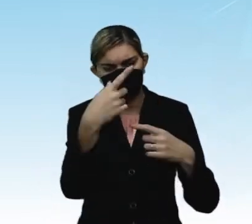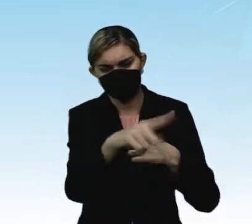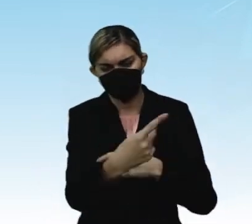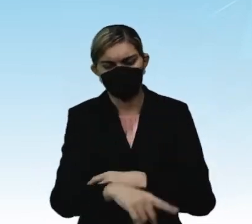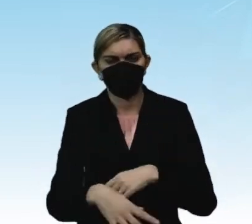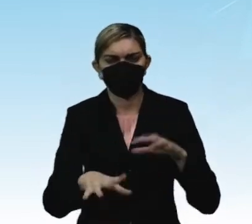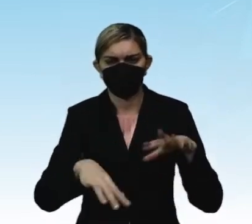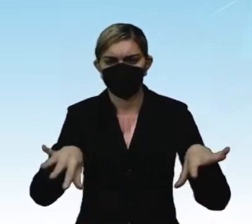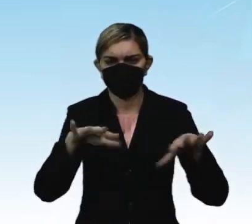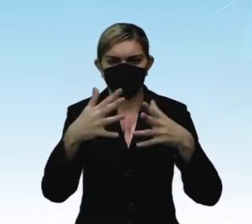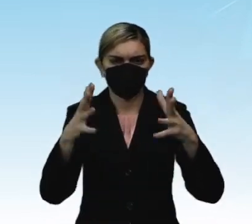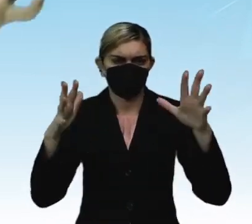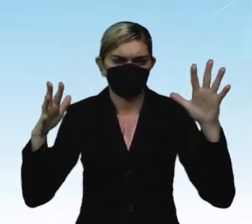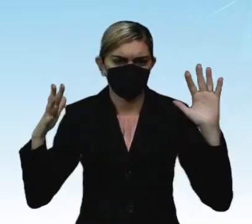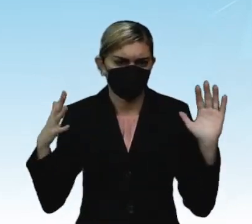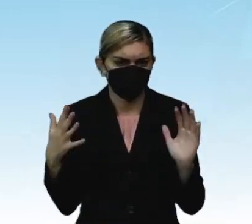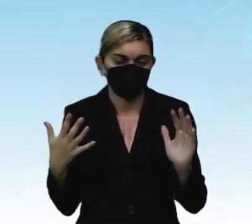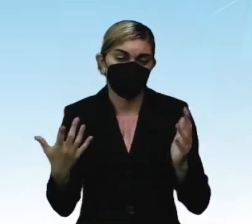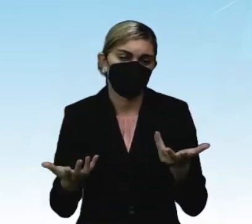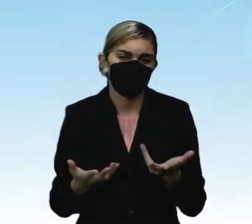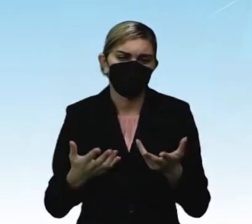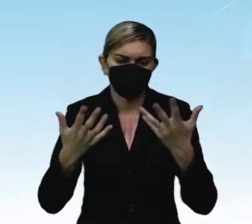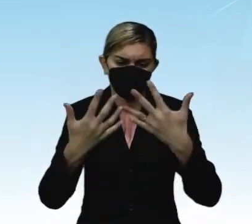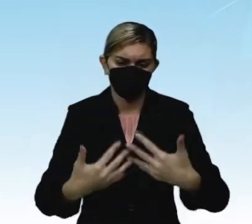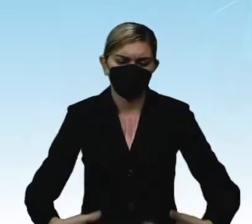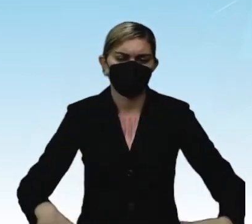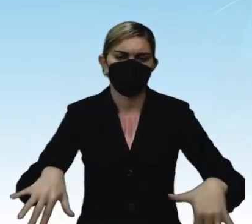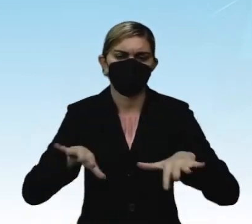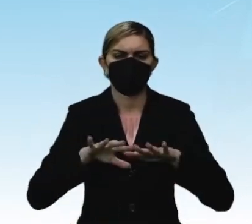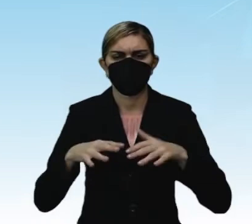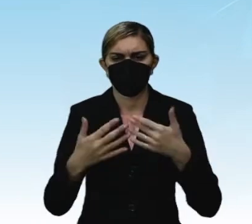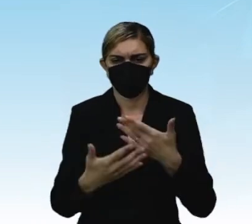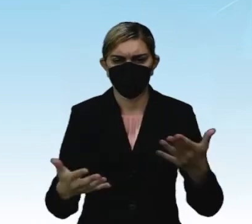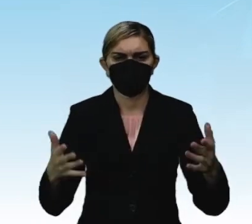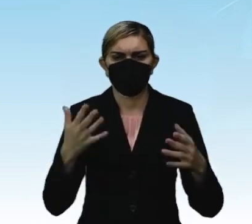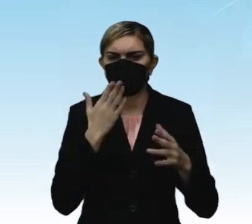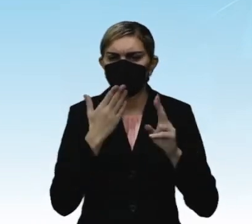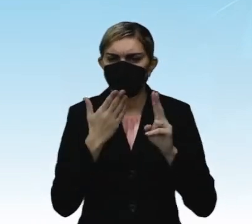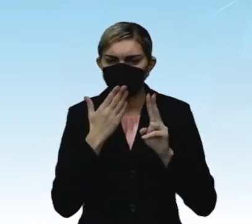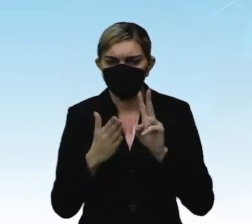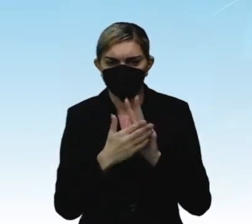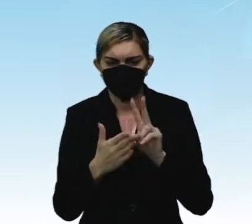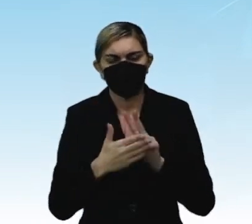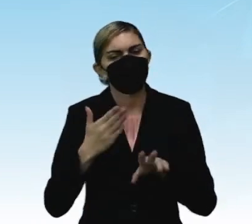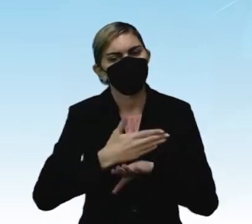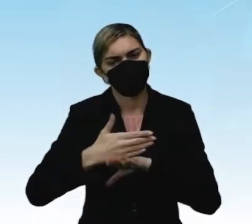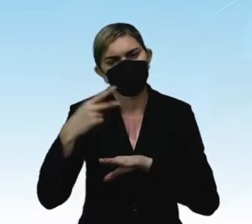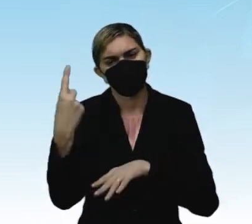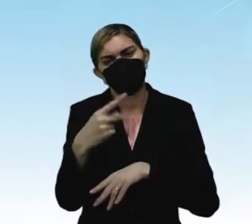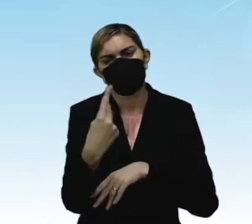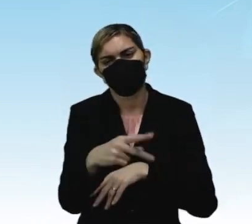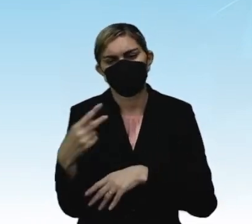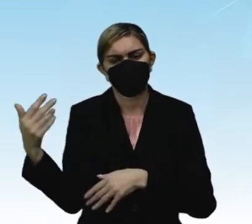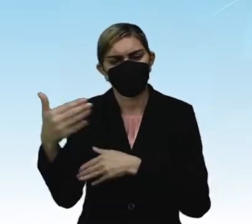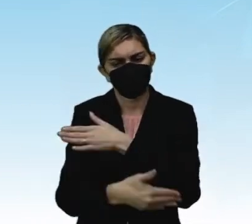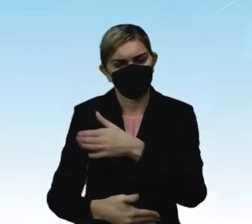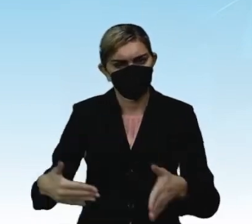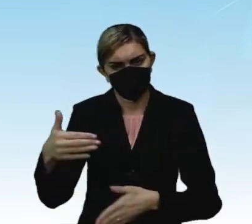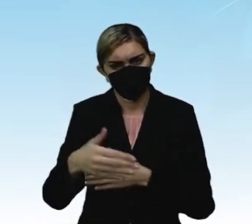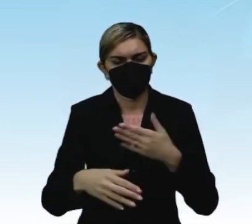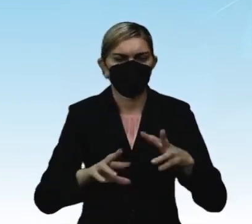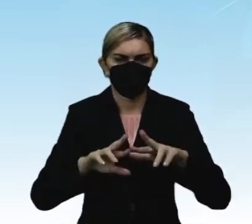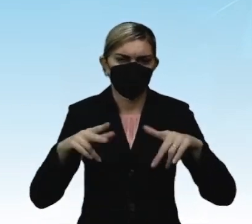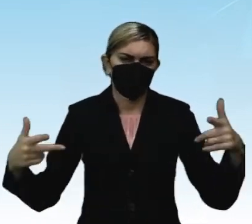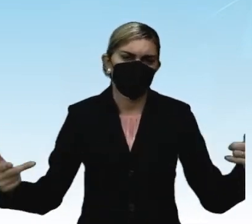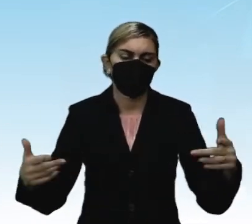florestas, porque você sabe, os deuses de todos os elementos naturais que os indígenas, ele participa, tá? Então ele